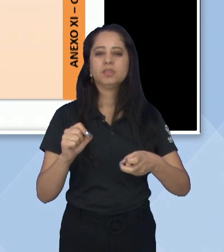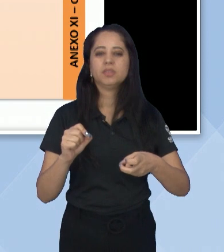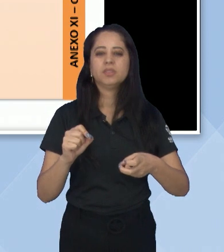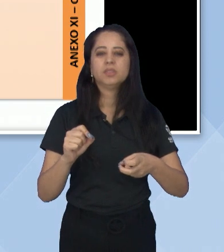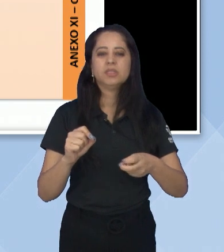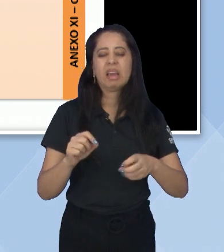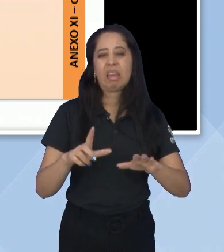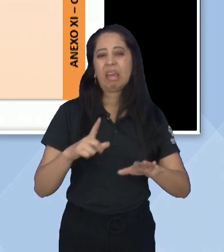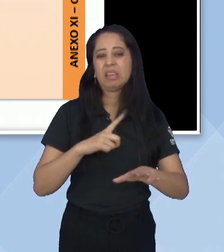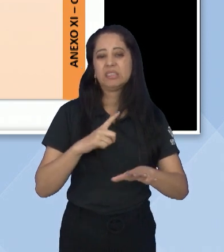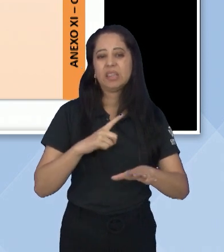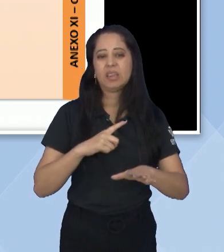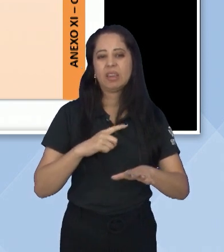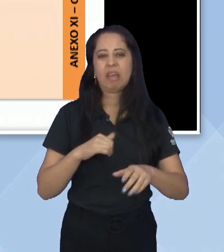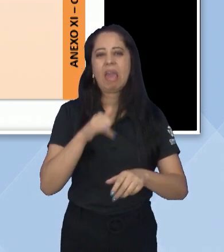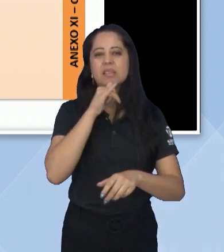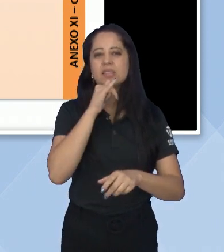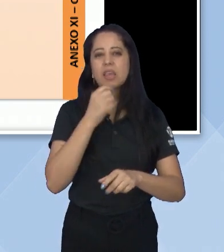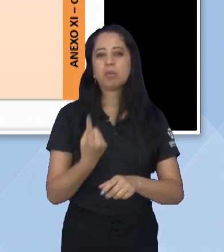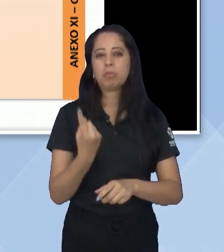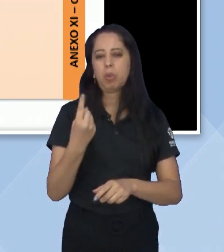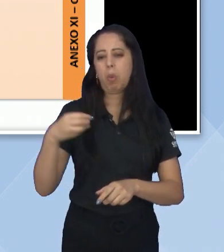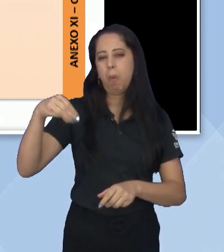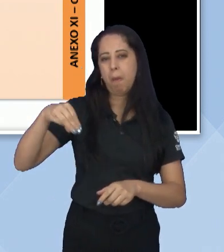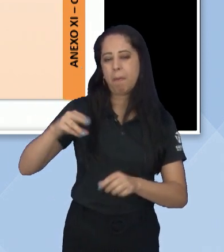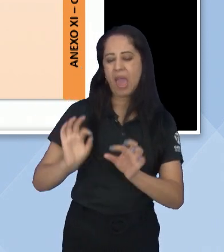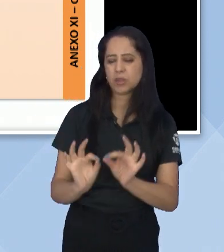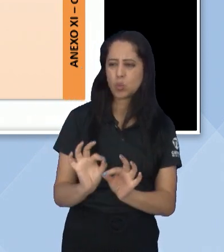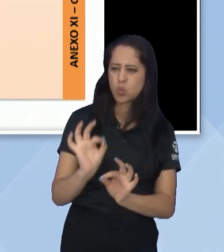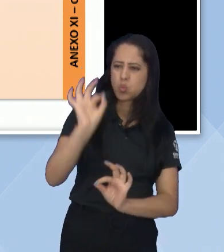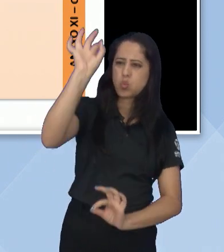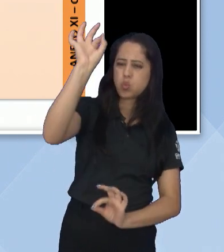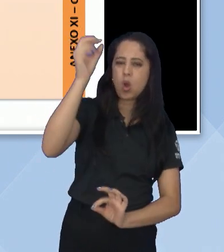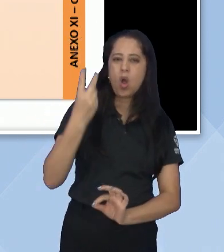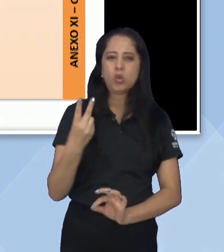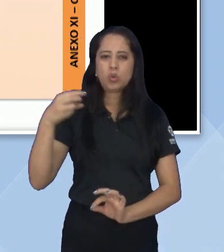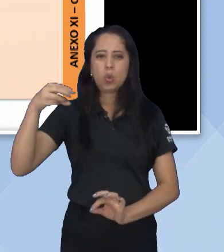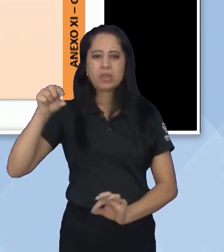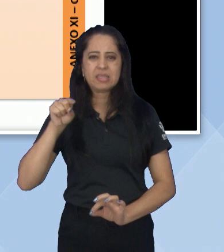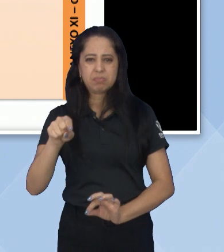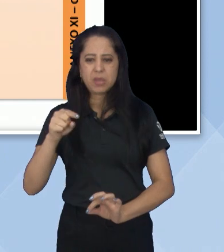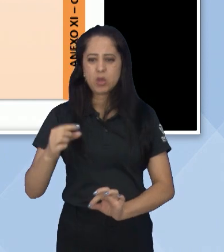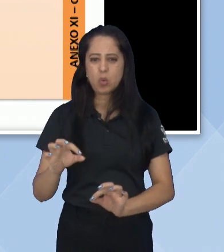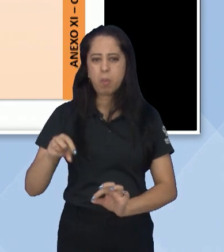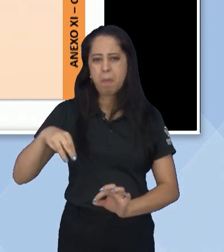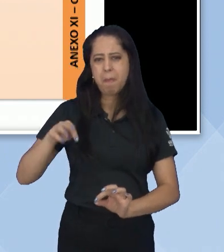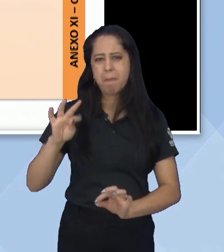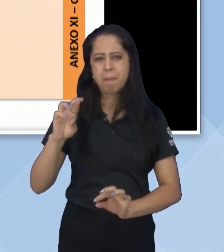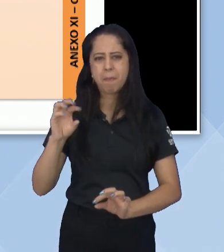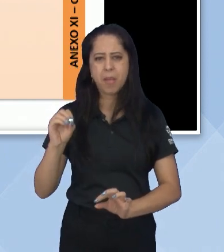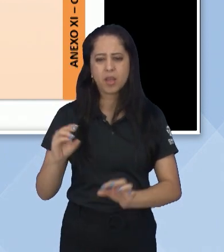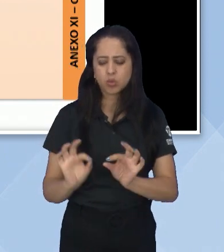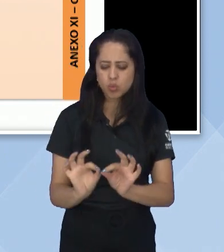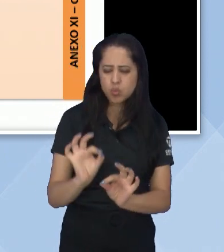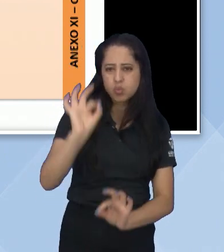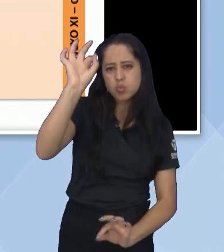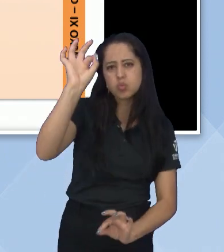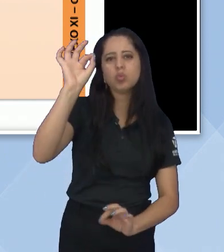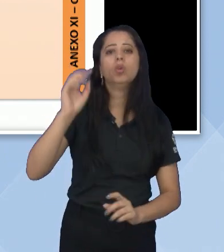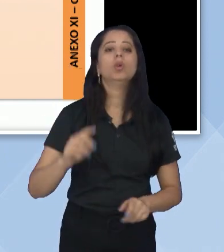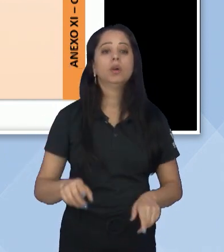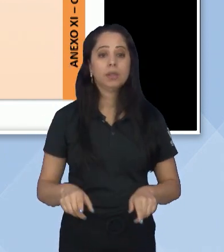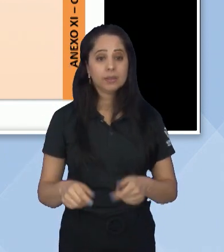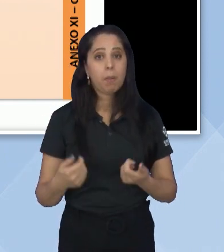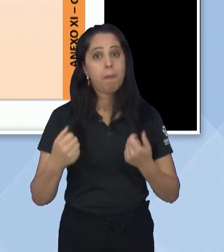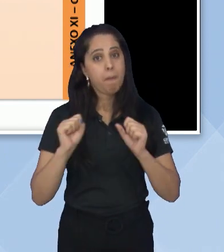de um tamanho só então acima de 1000 metros entre acima de 2.000 metros e a gente percebeu que era importante graduar porque de repente Portes menores